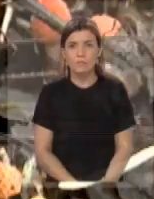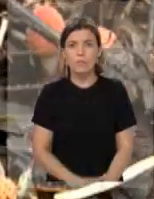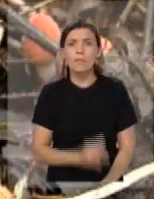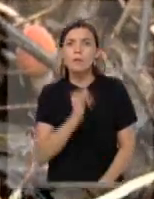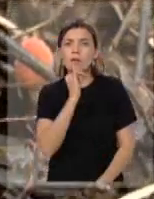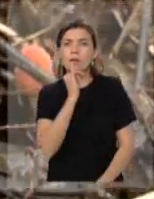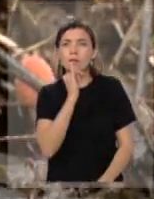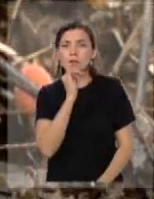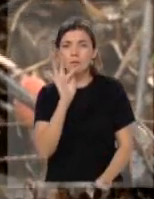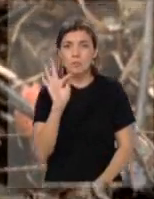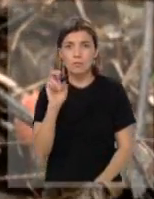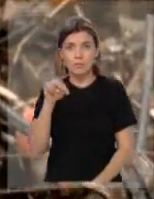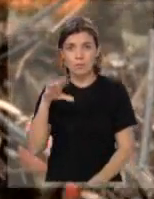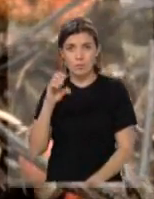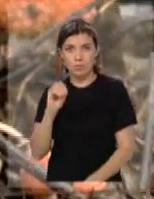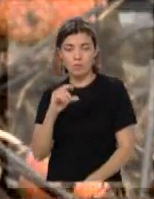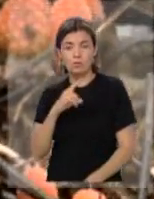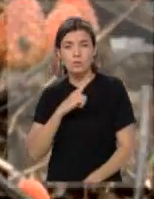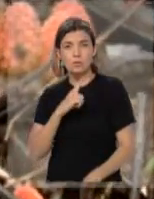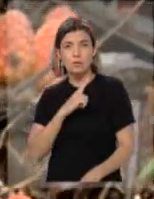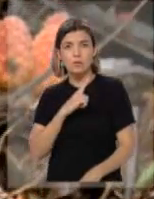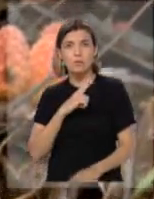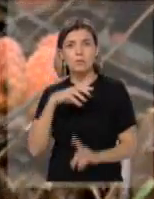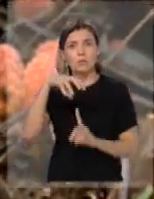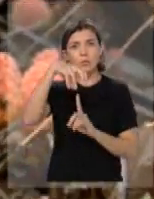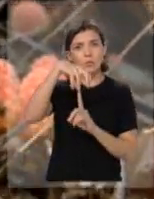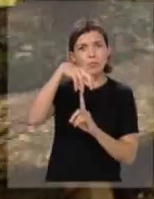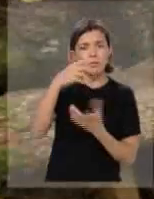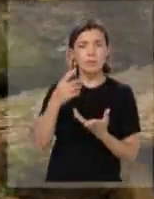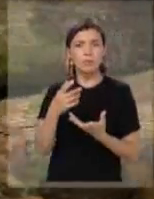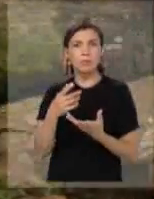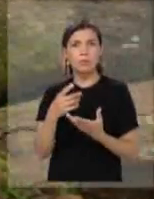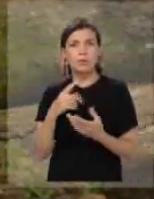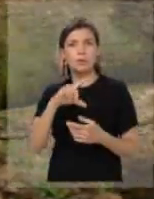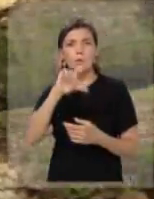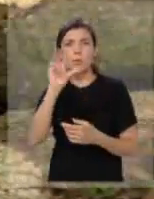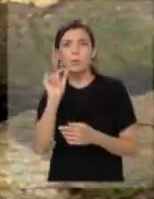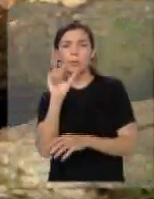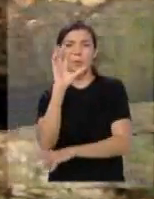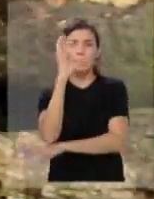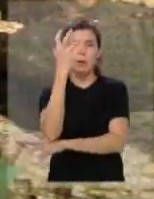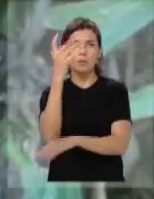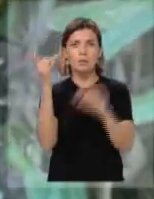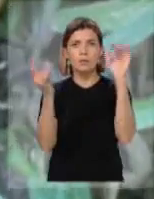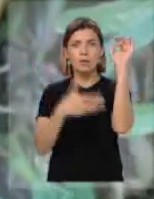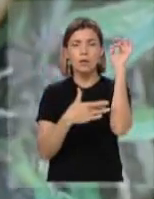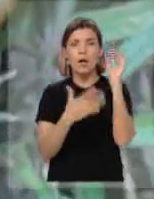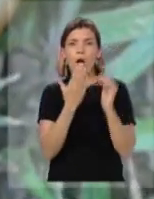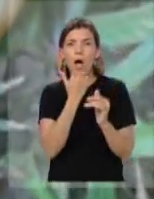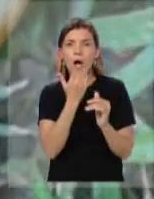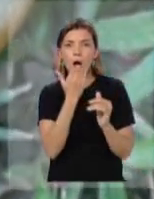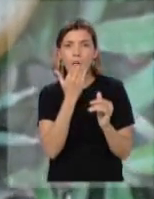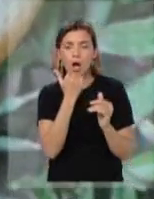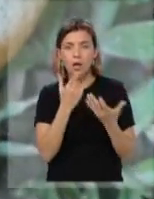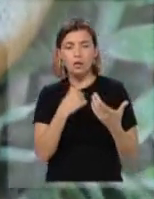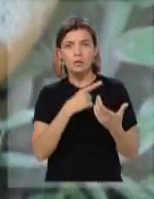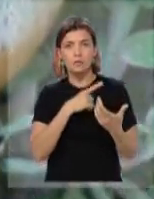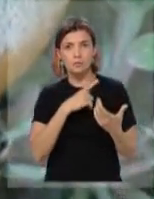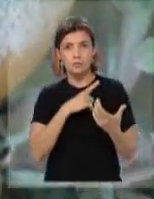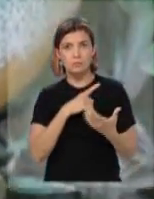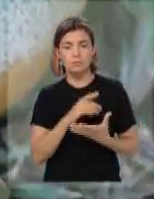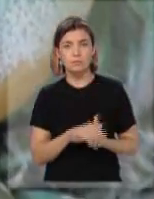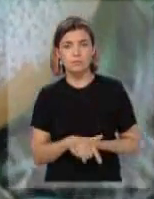São exemplos de fungos filamentosos os cogumelos, as orelhas de pau, os bolores dos alimentos e dos